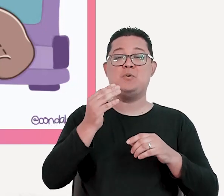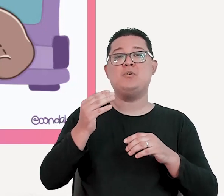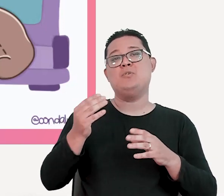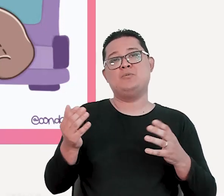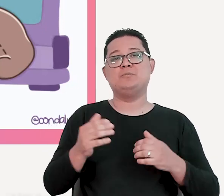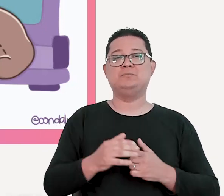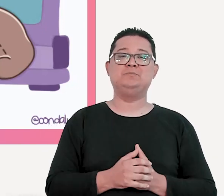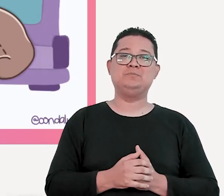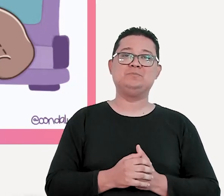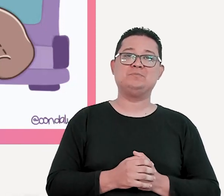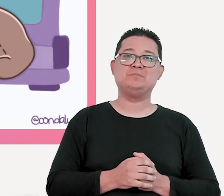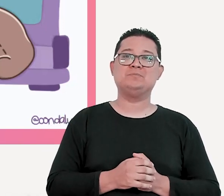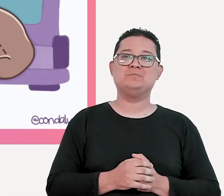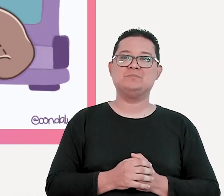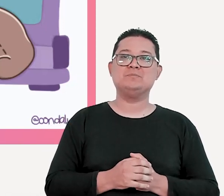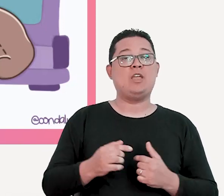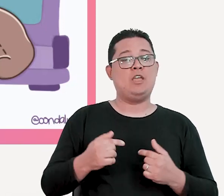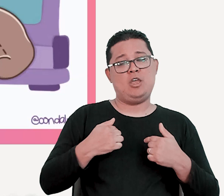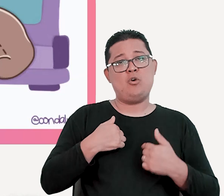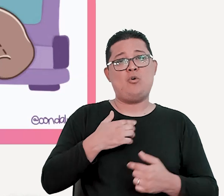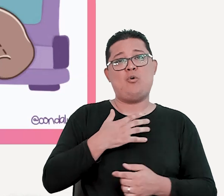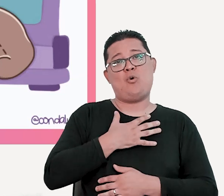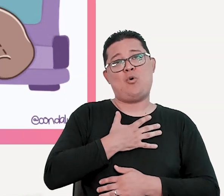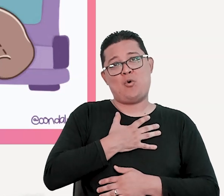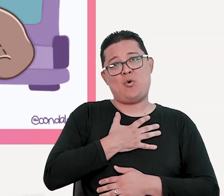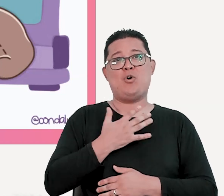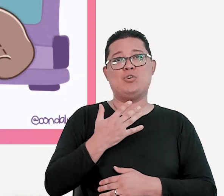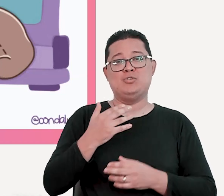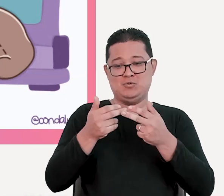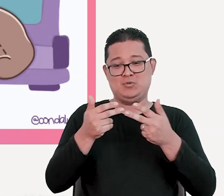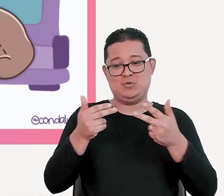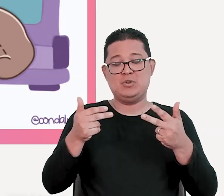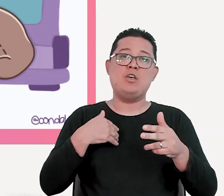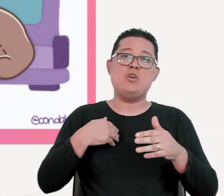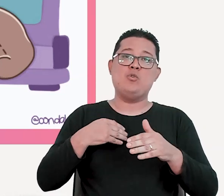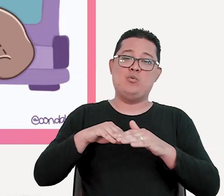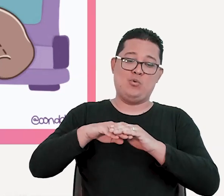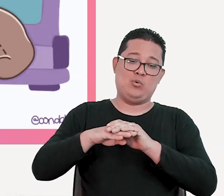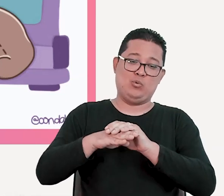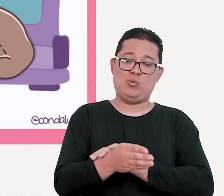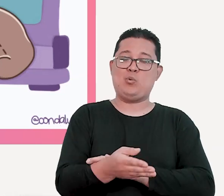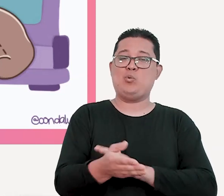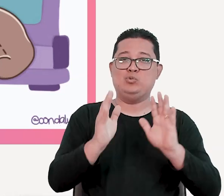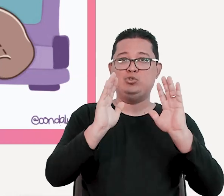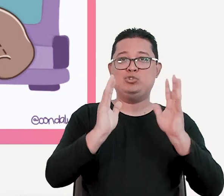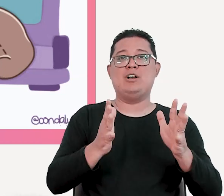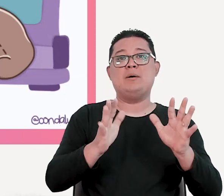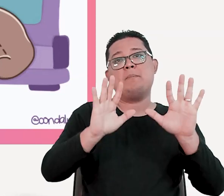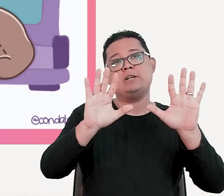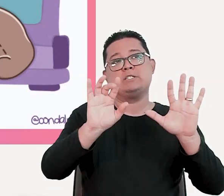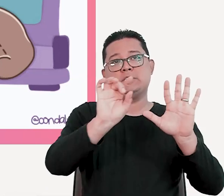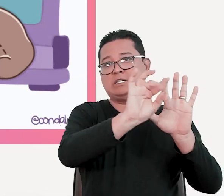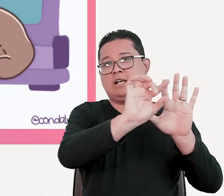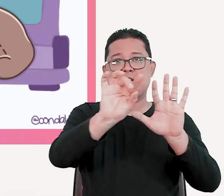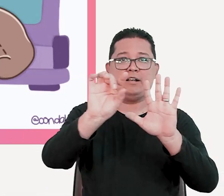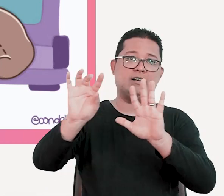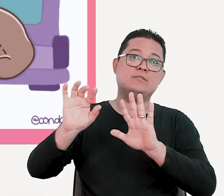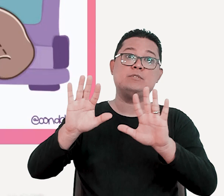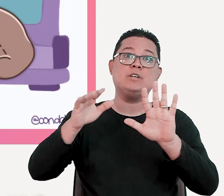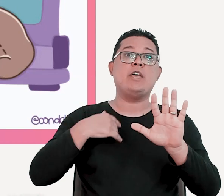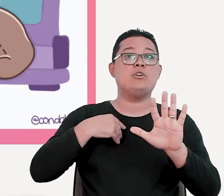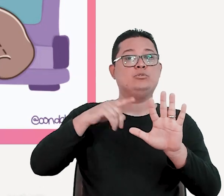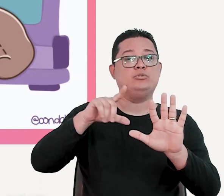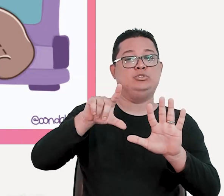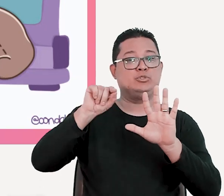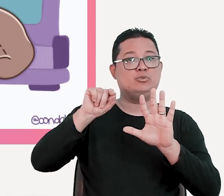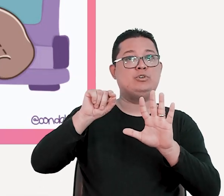mais longo. Eu adoro, acostumei, e vai de cada um. Mas é porque eu escolhi os